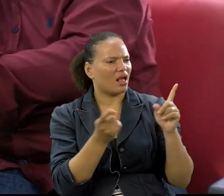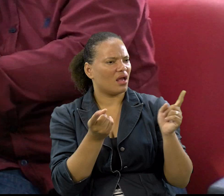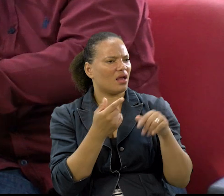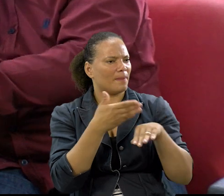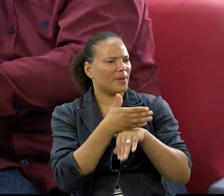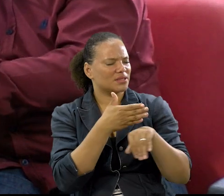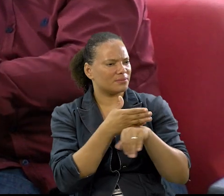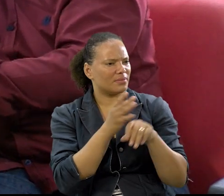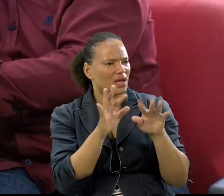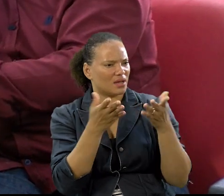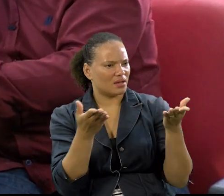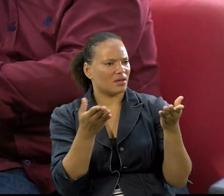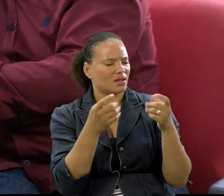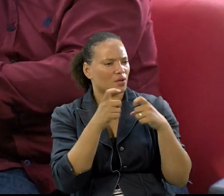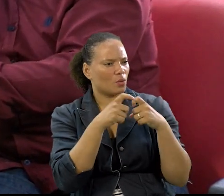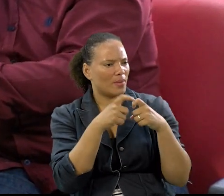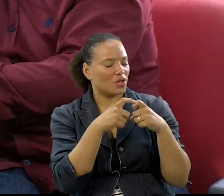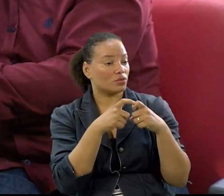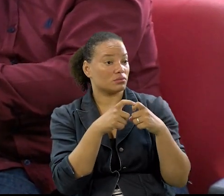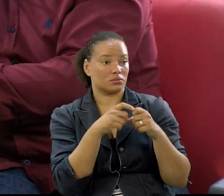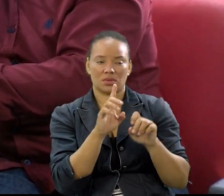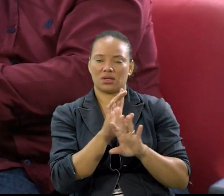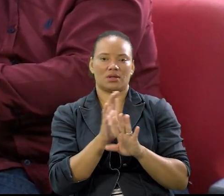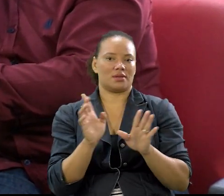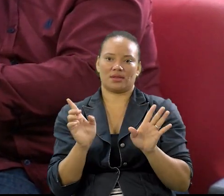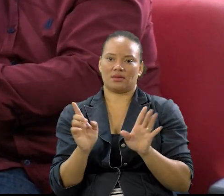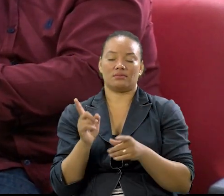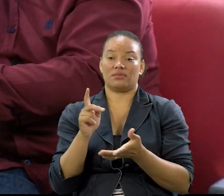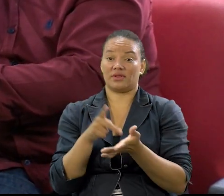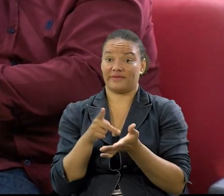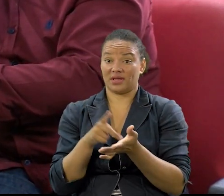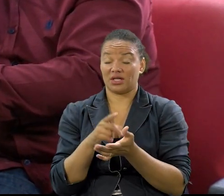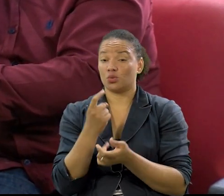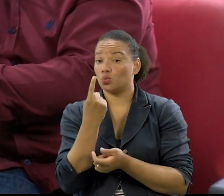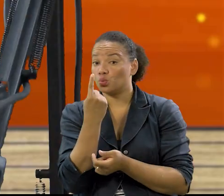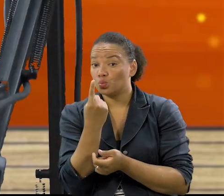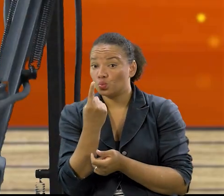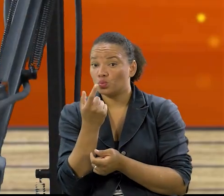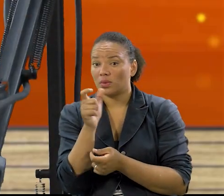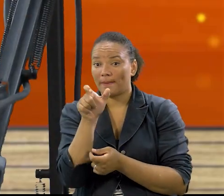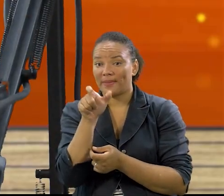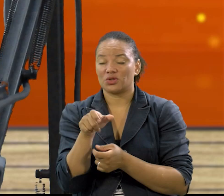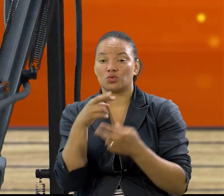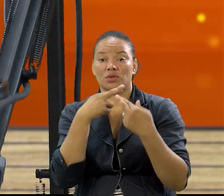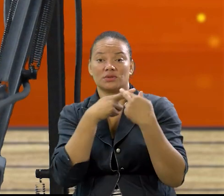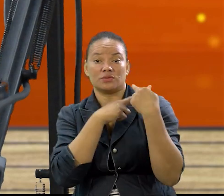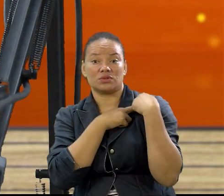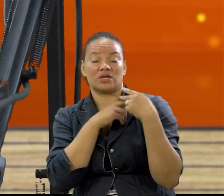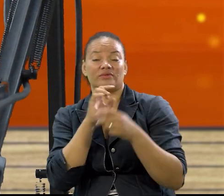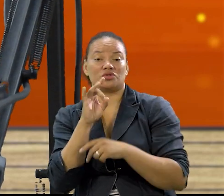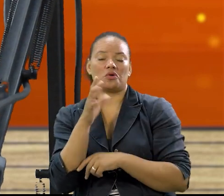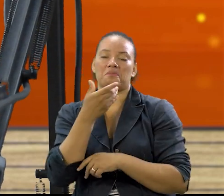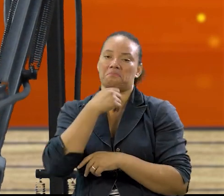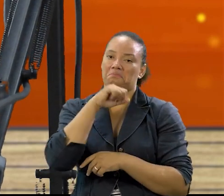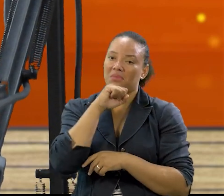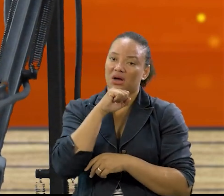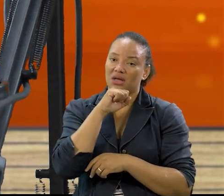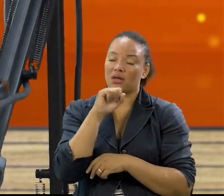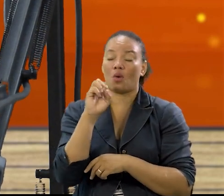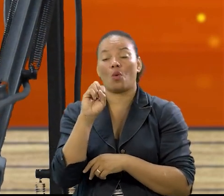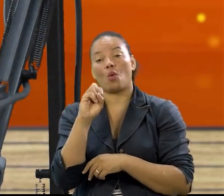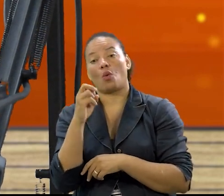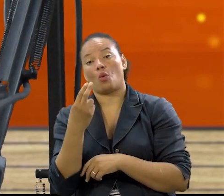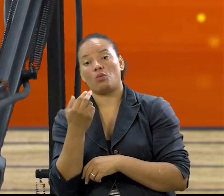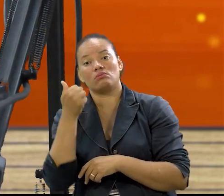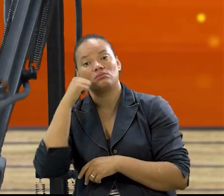como é que é isso na verdade só se permite uma acente com uma criança né seja um responsável o pai a mãe um ti